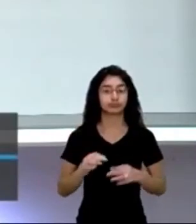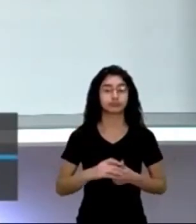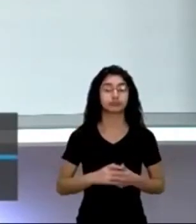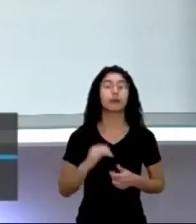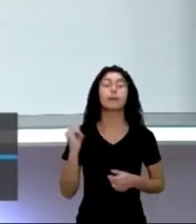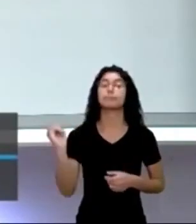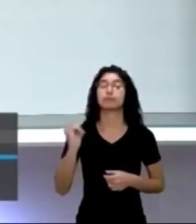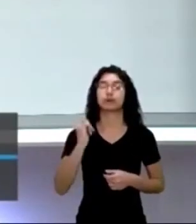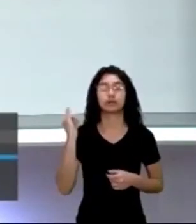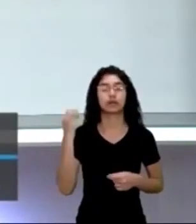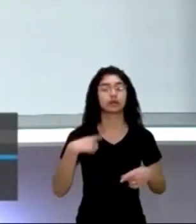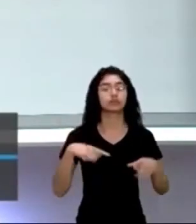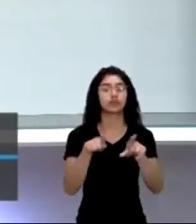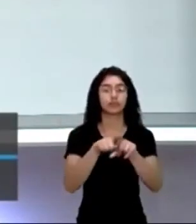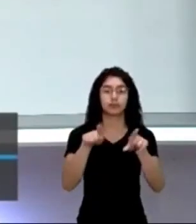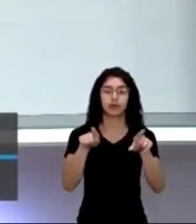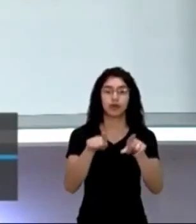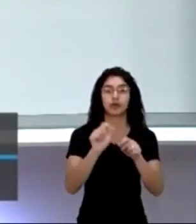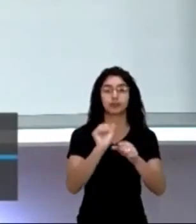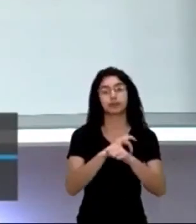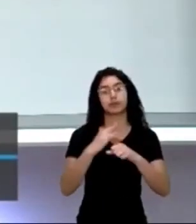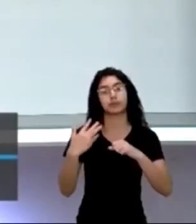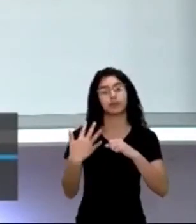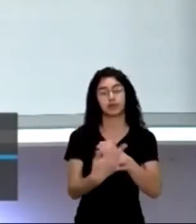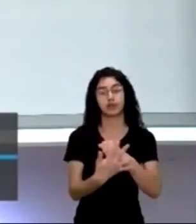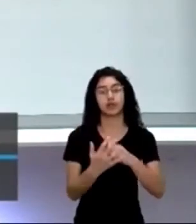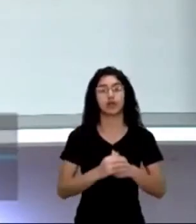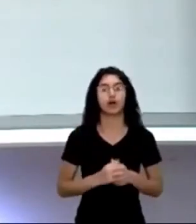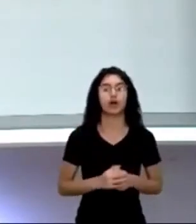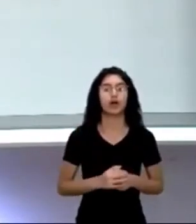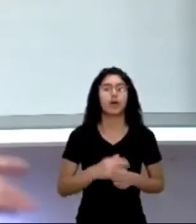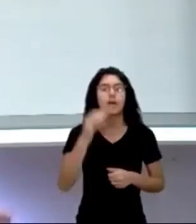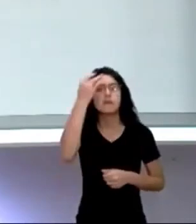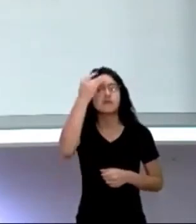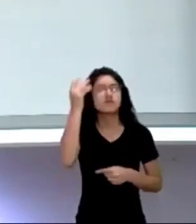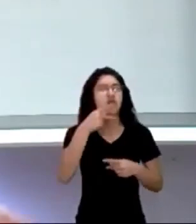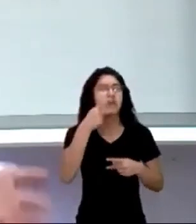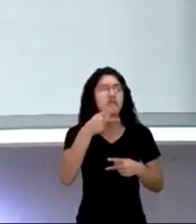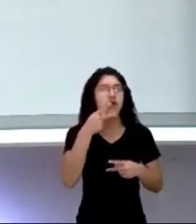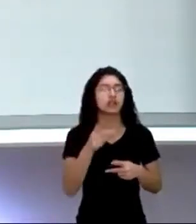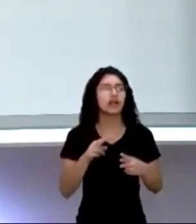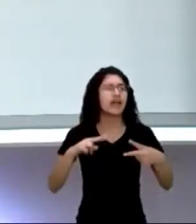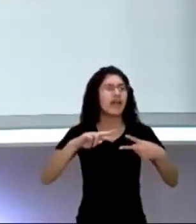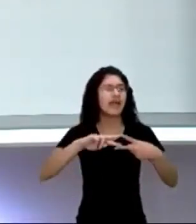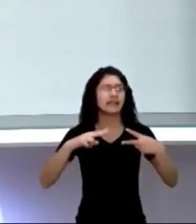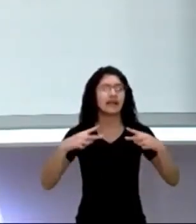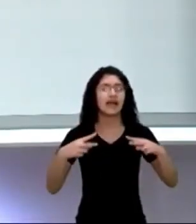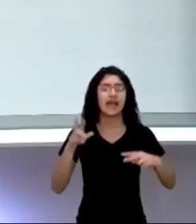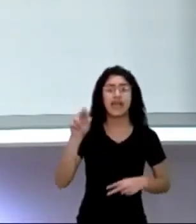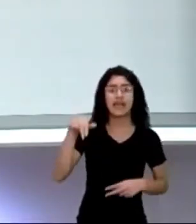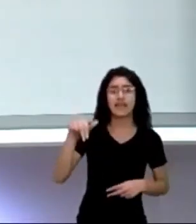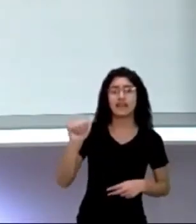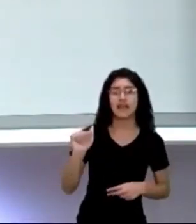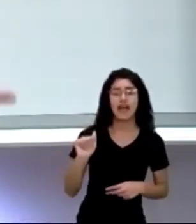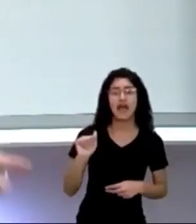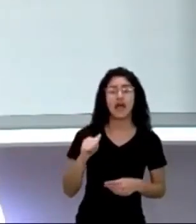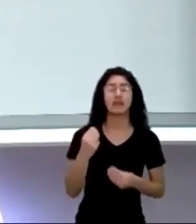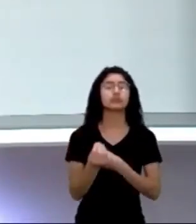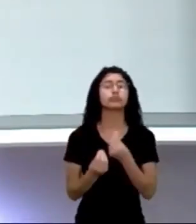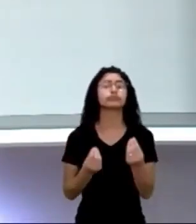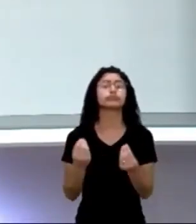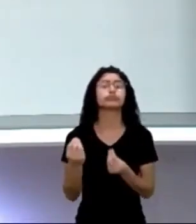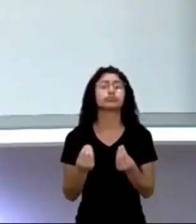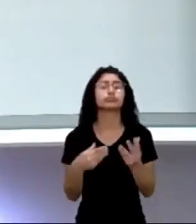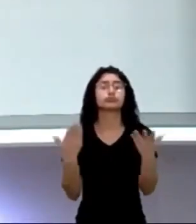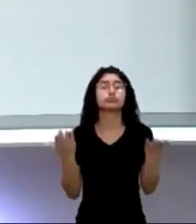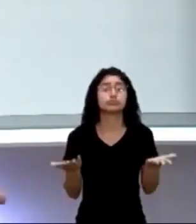coisa importante, né, nesse tempo aí de pandemia, o pessoal está discutindo se a vacina é de DNA, se a vacina é de RNA. Tem gente que nem sabe o